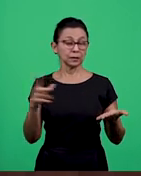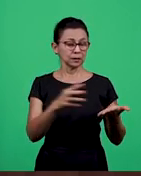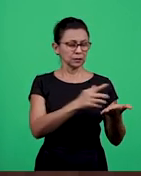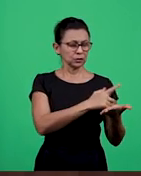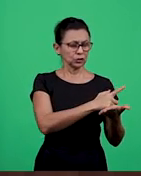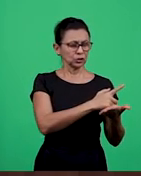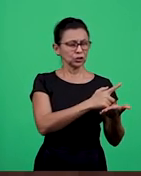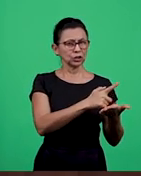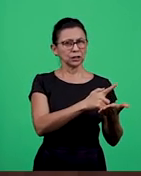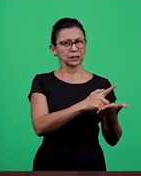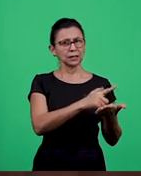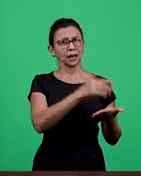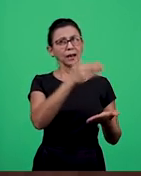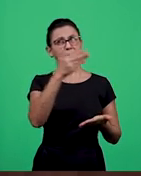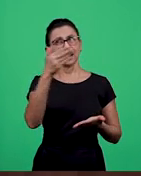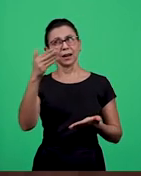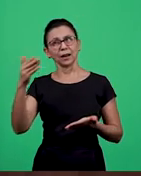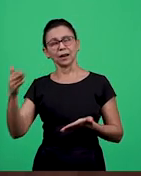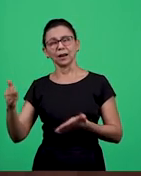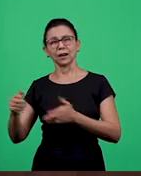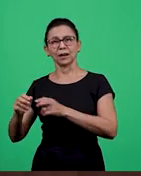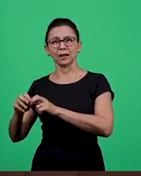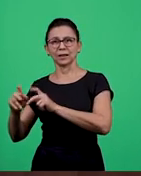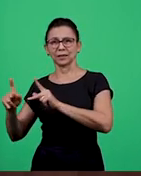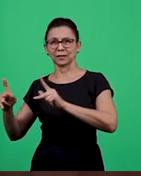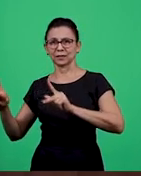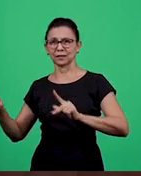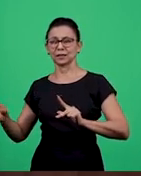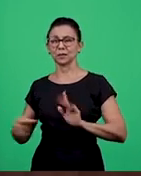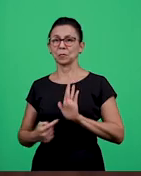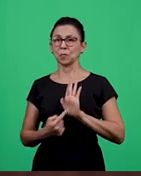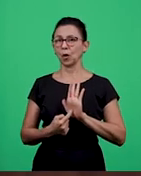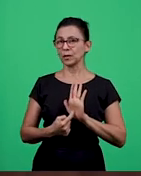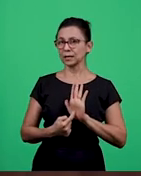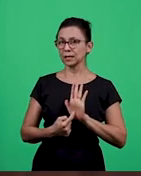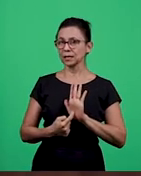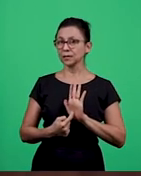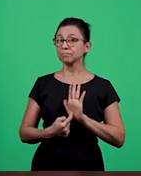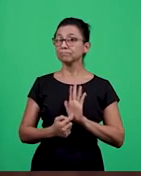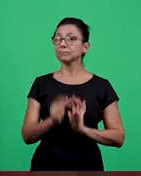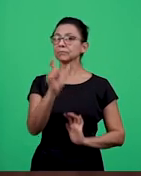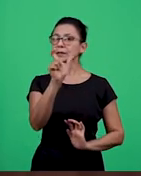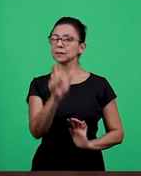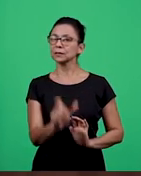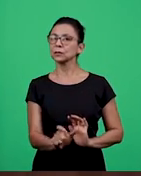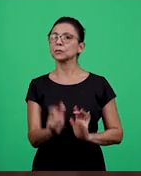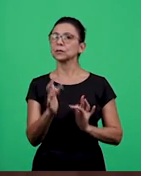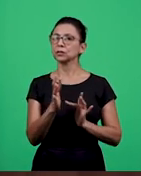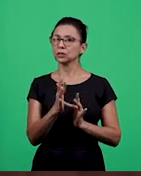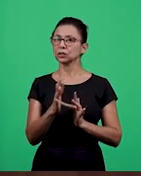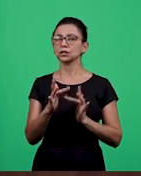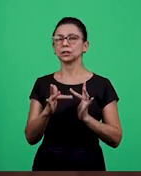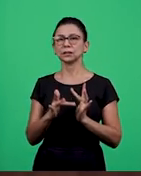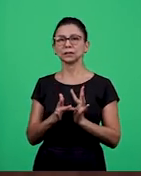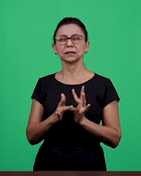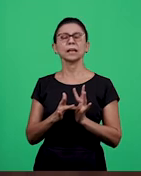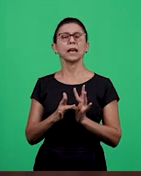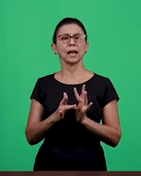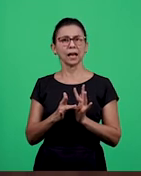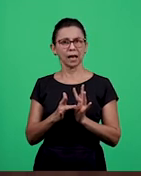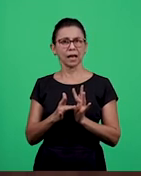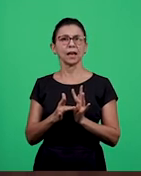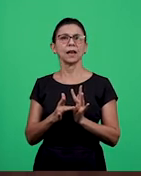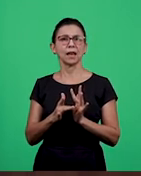ao Apocalipse, fala acerca de Jesus. Jesus é o